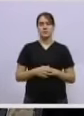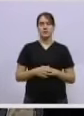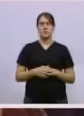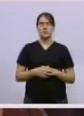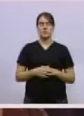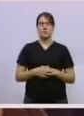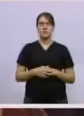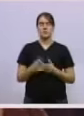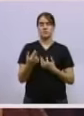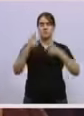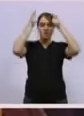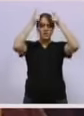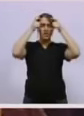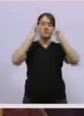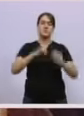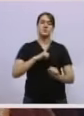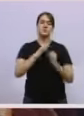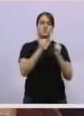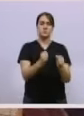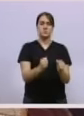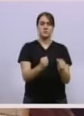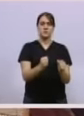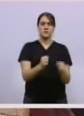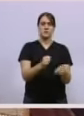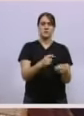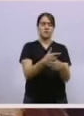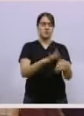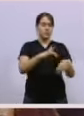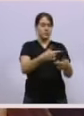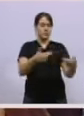o poder de tocar as realidades e transformá-las em ouro.